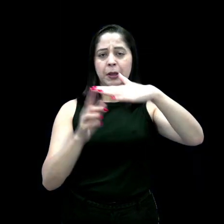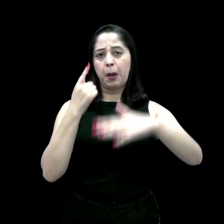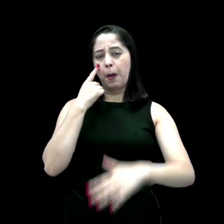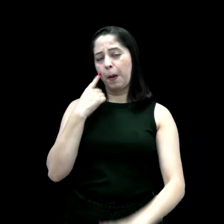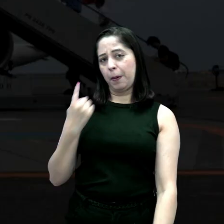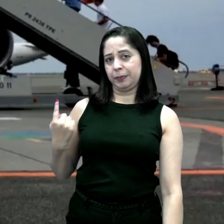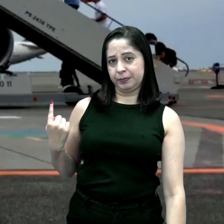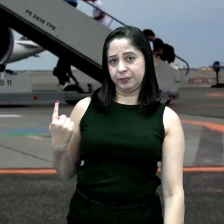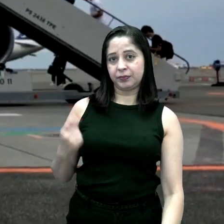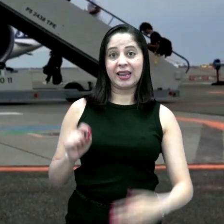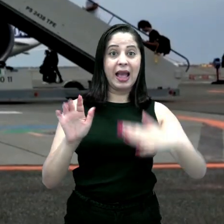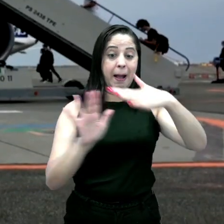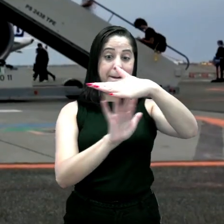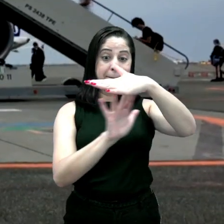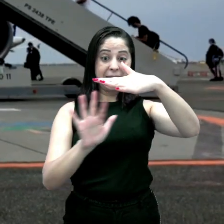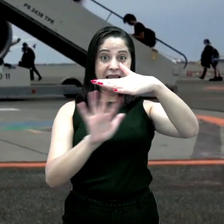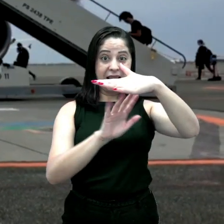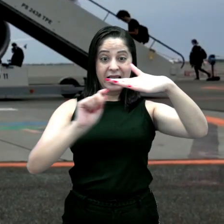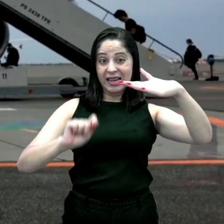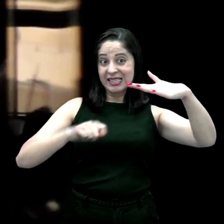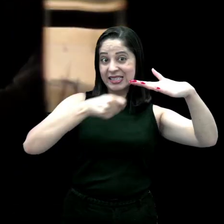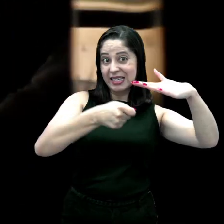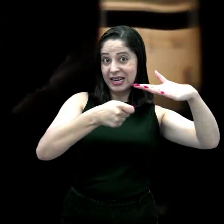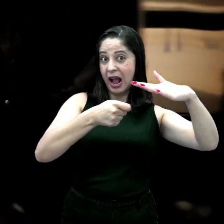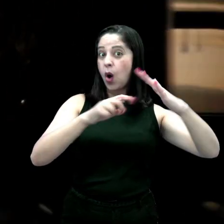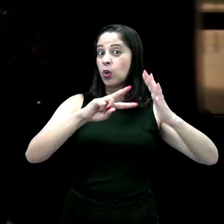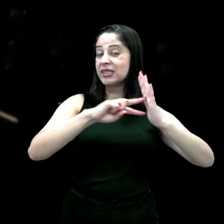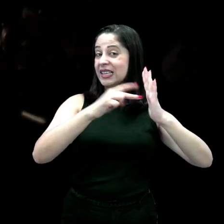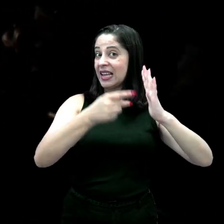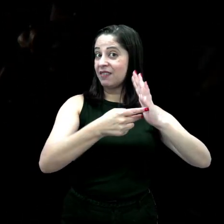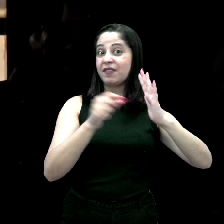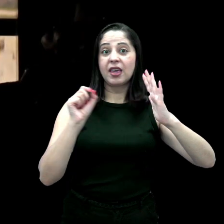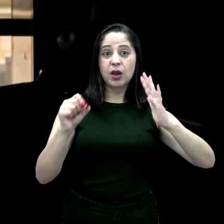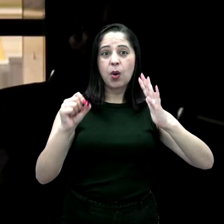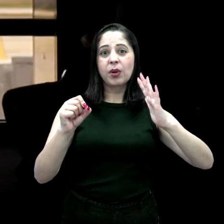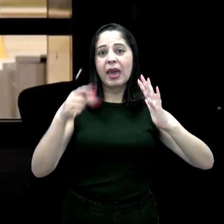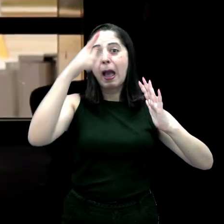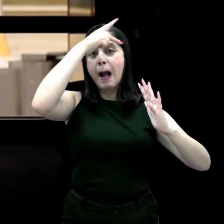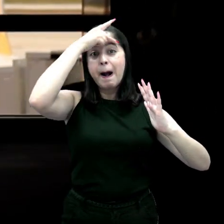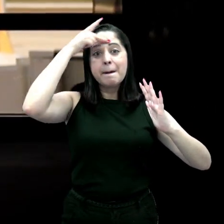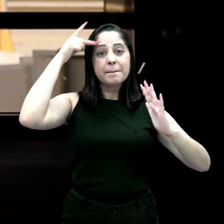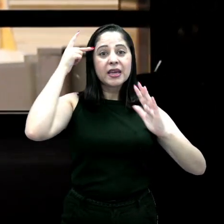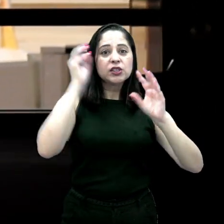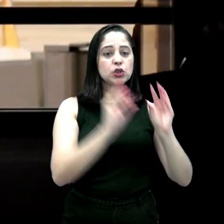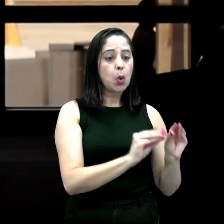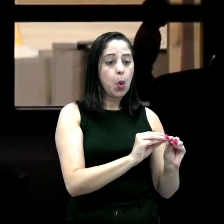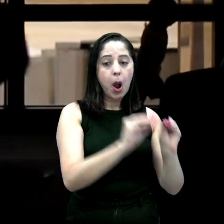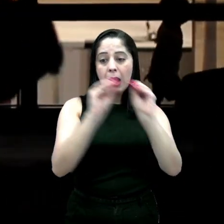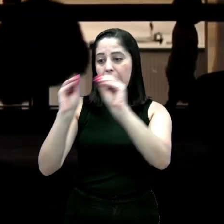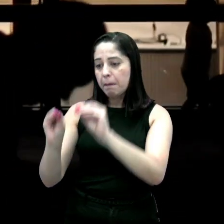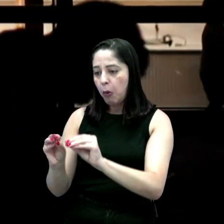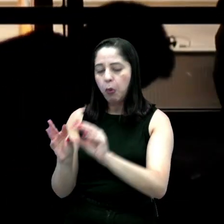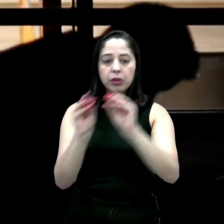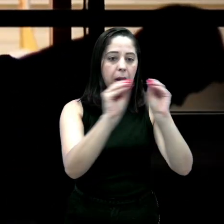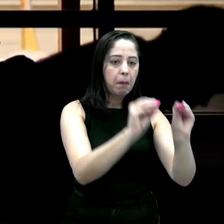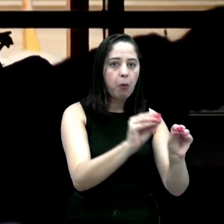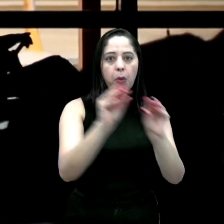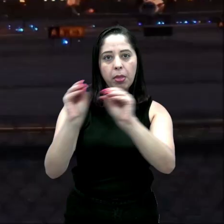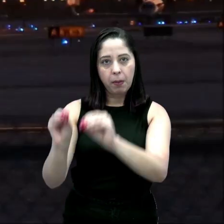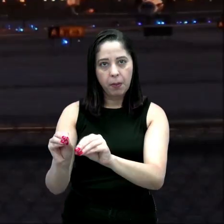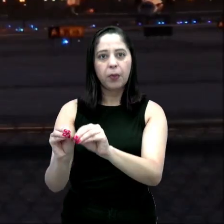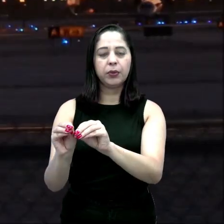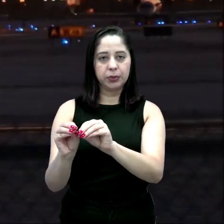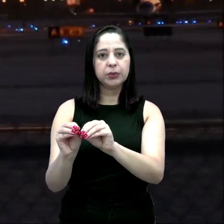as Migrações, migrante é um termo amplo usado para descrever qualquer pessoa que se muda de sua residência